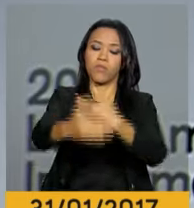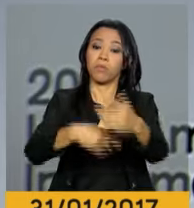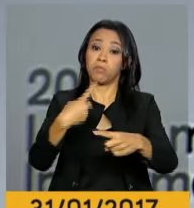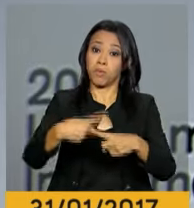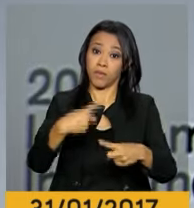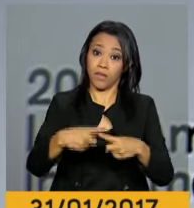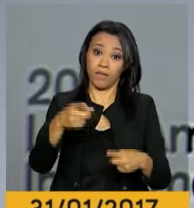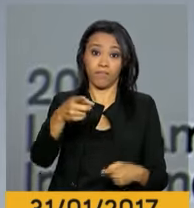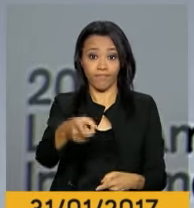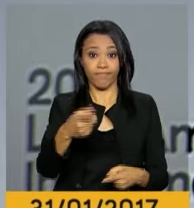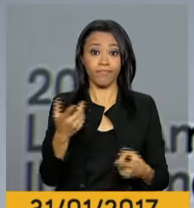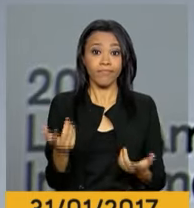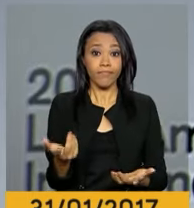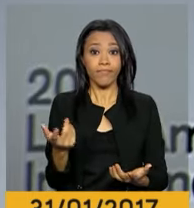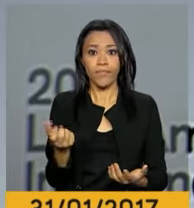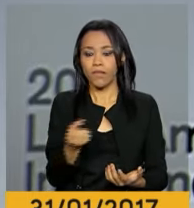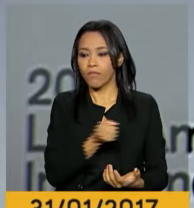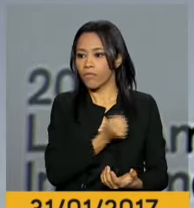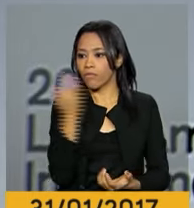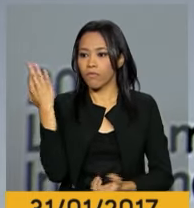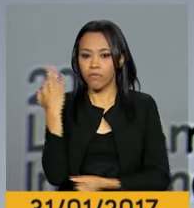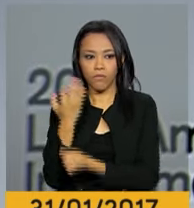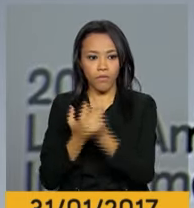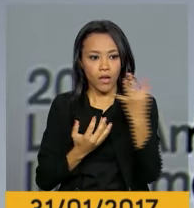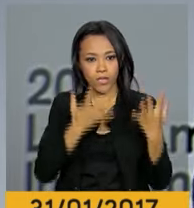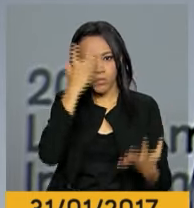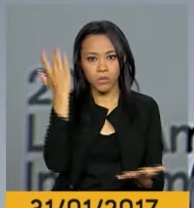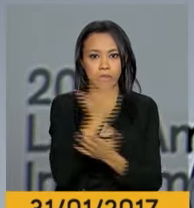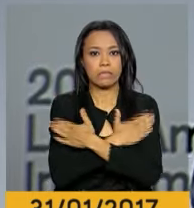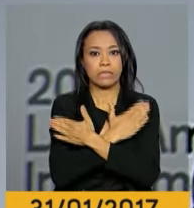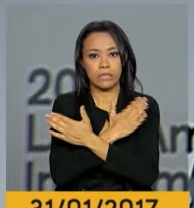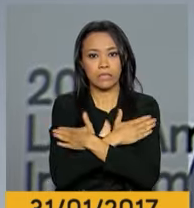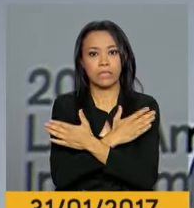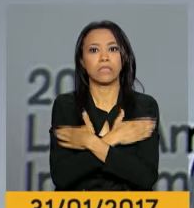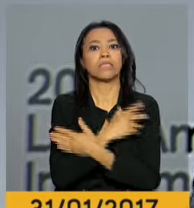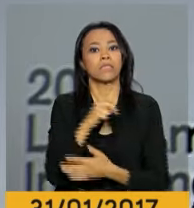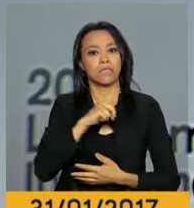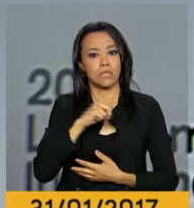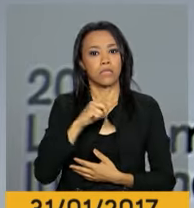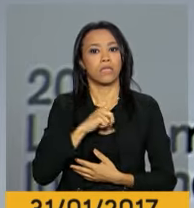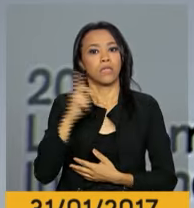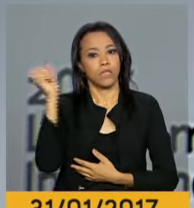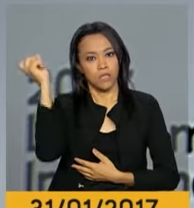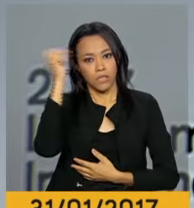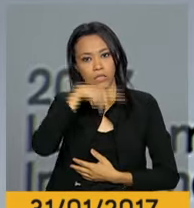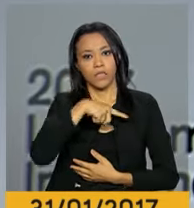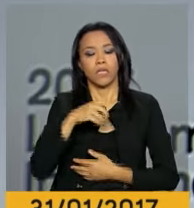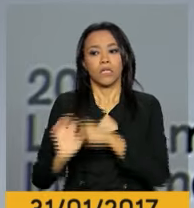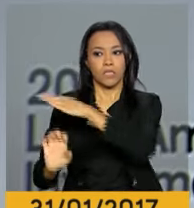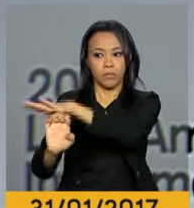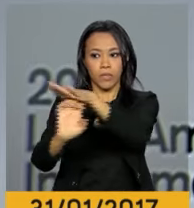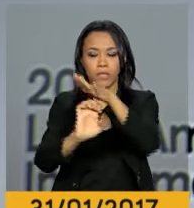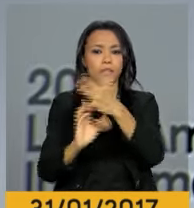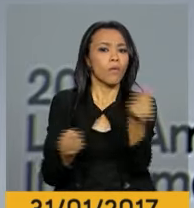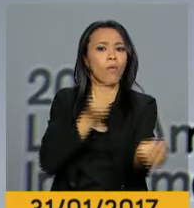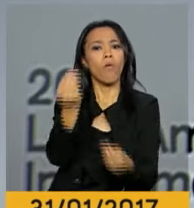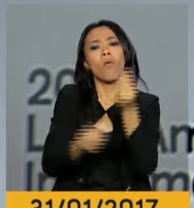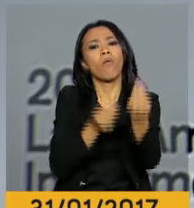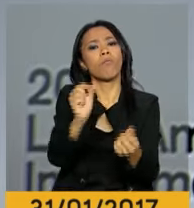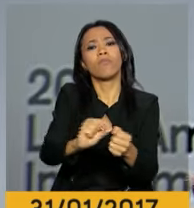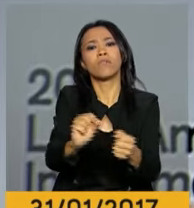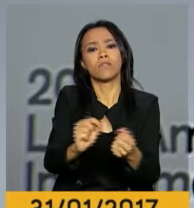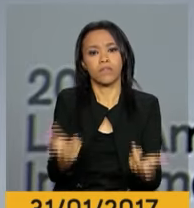sem embargo do grande número de desempregados Ainda há uma capacidade ociosa nas empresas e o primeiro momento será o ização